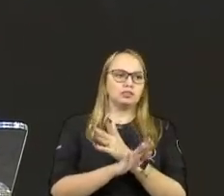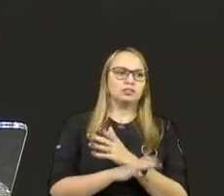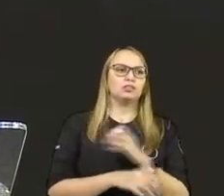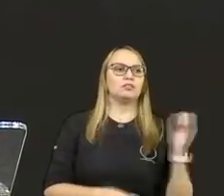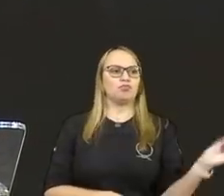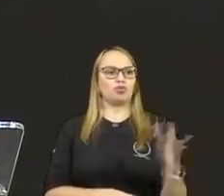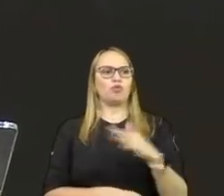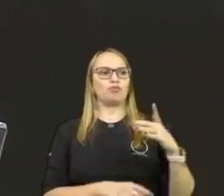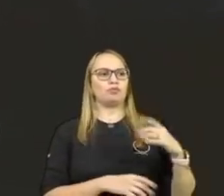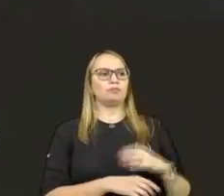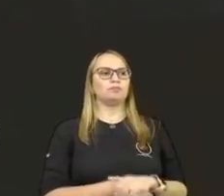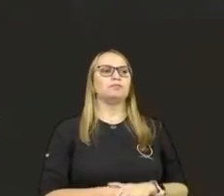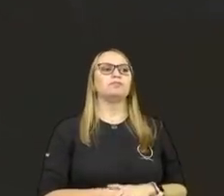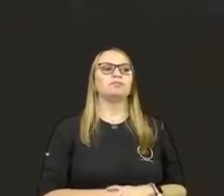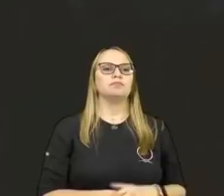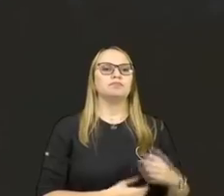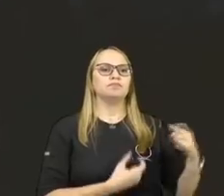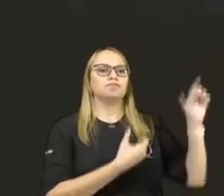que o criou.